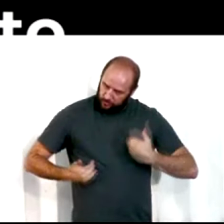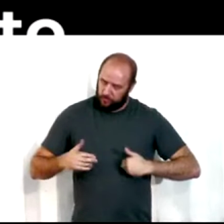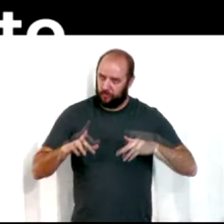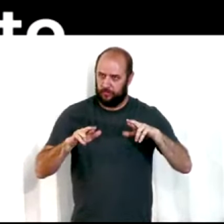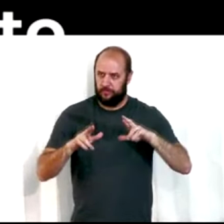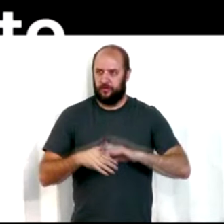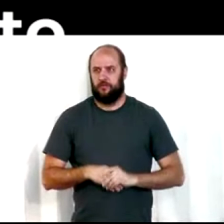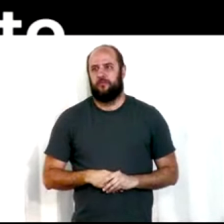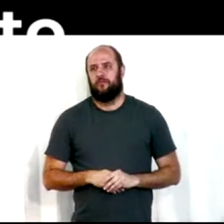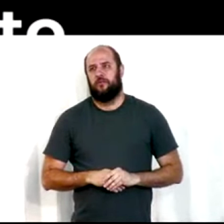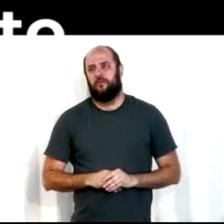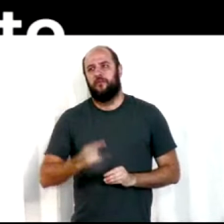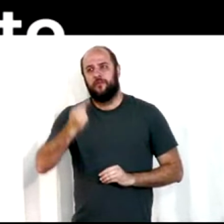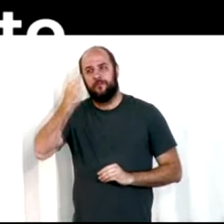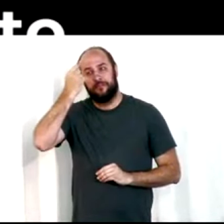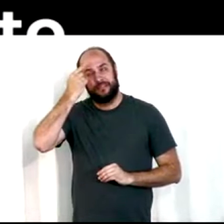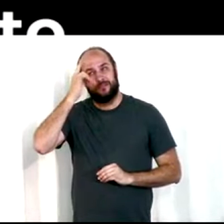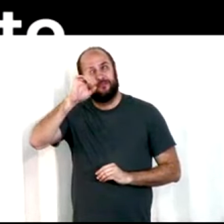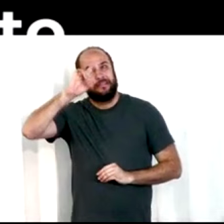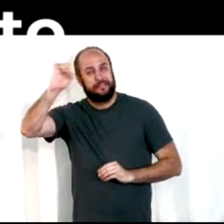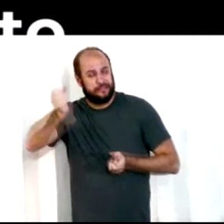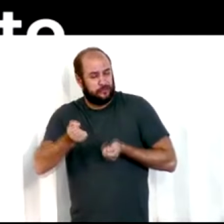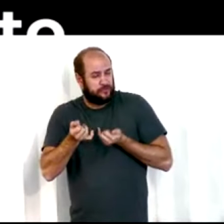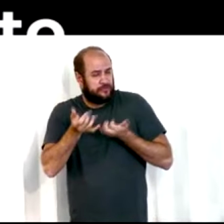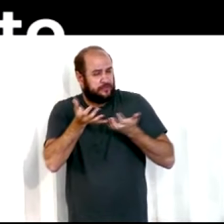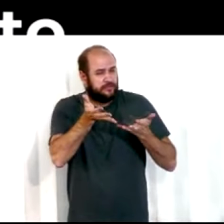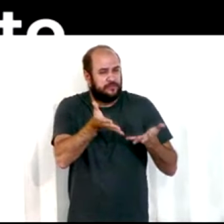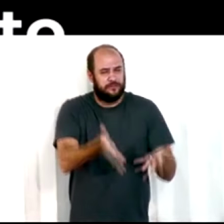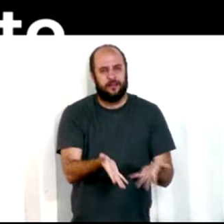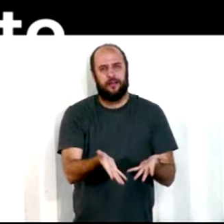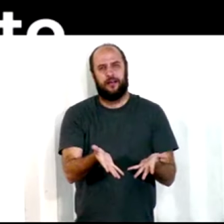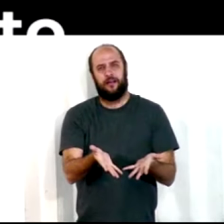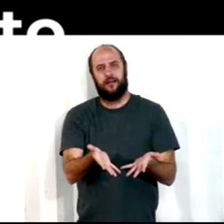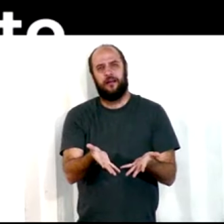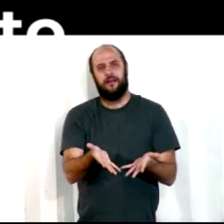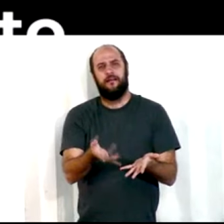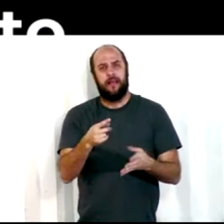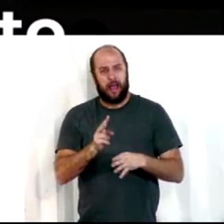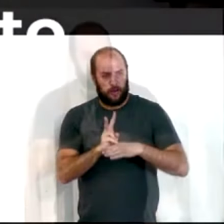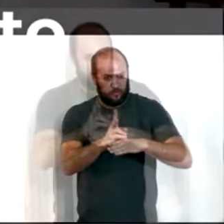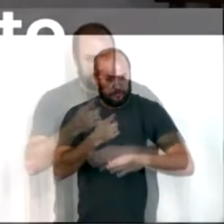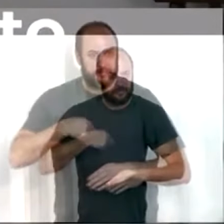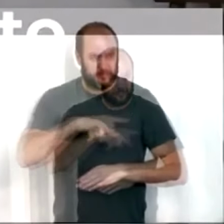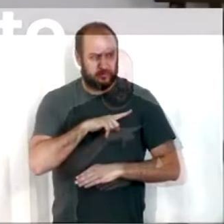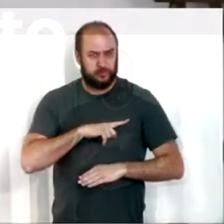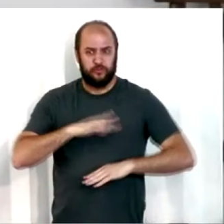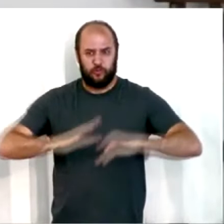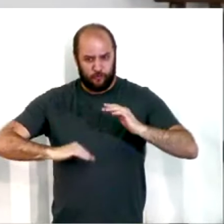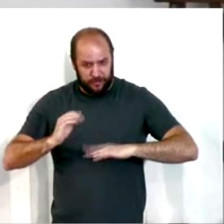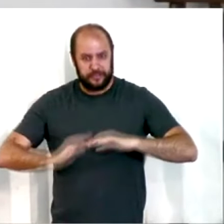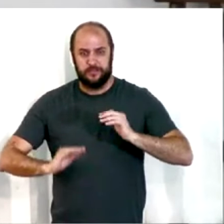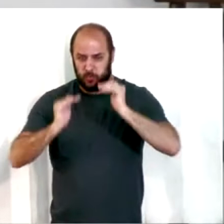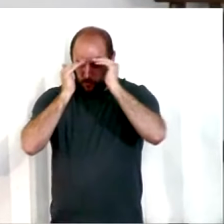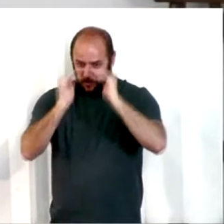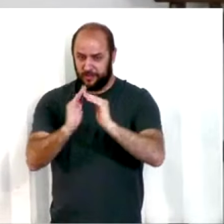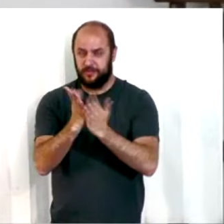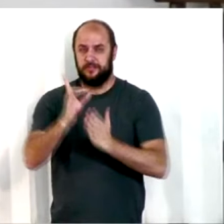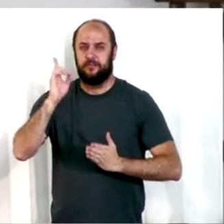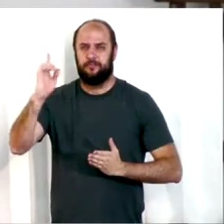com a dispensação da parte de Deus, que me foi confiada a vosso favor para dar pleno cumprimento à palavra de